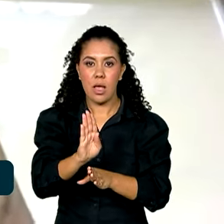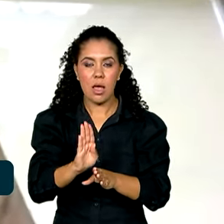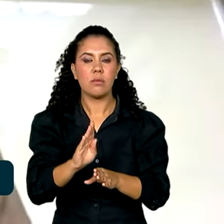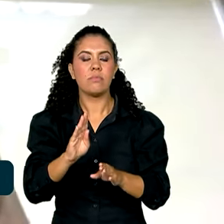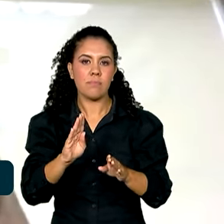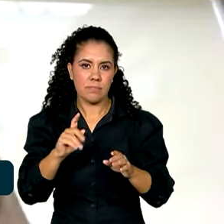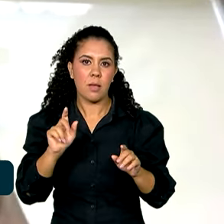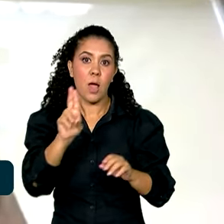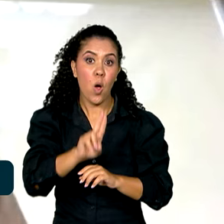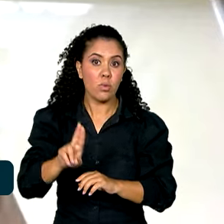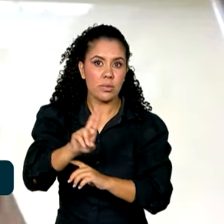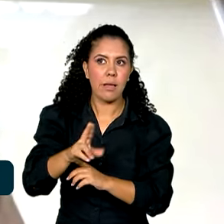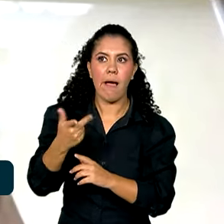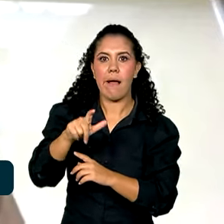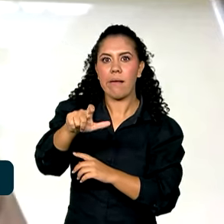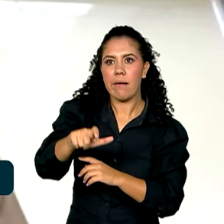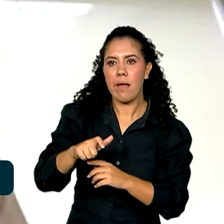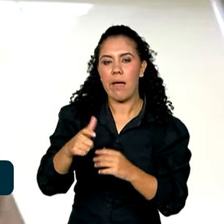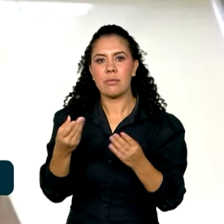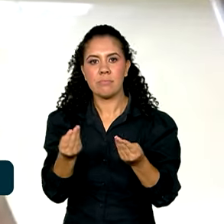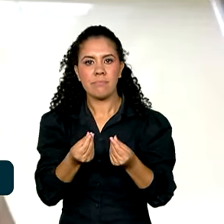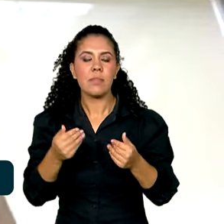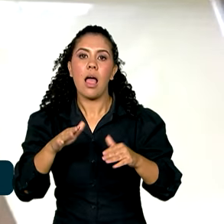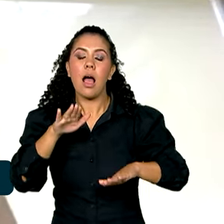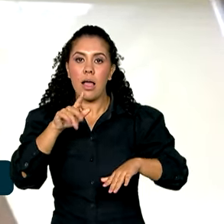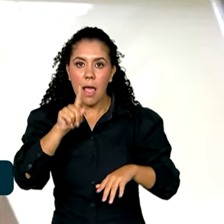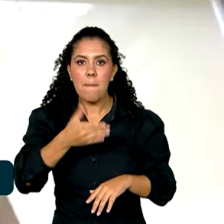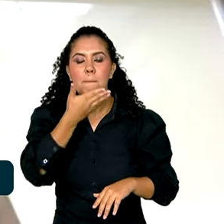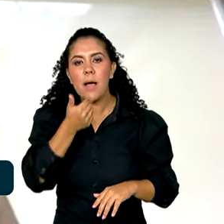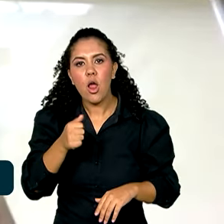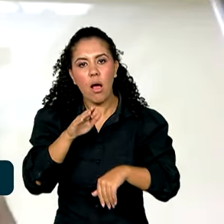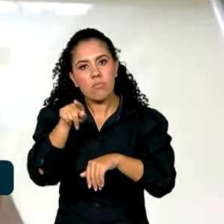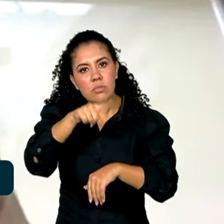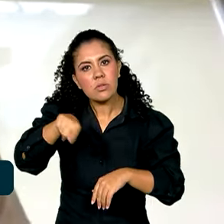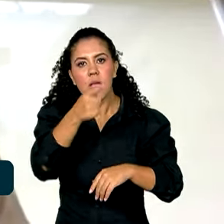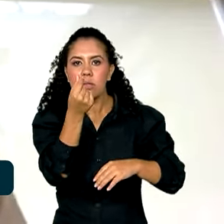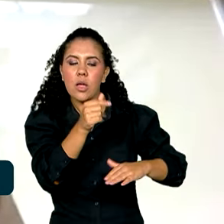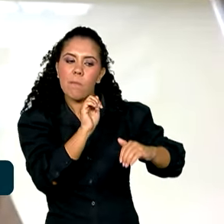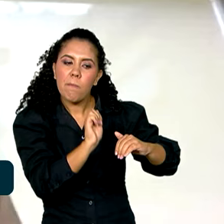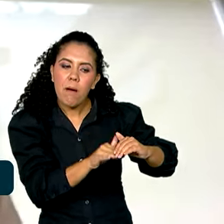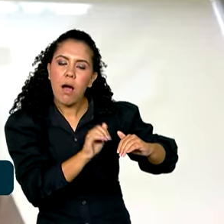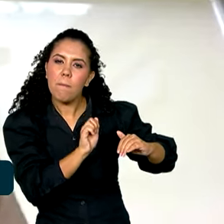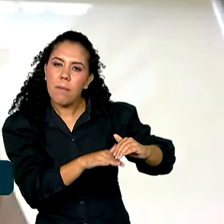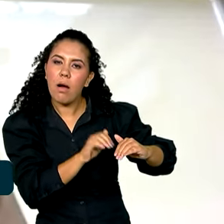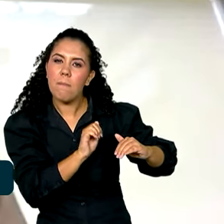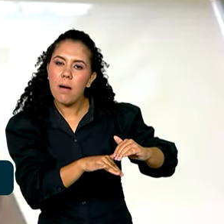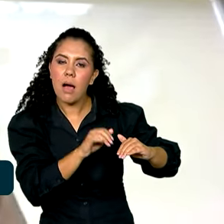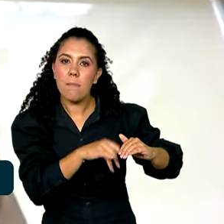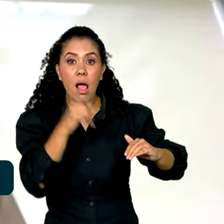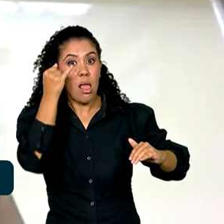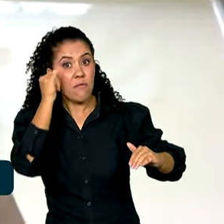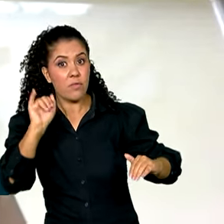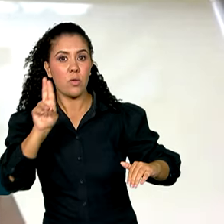permanecem válidos né muitas vezes é melhor você fazer poupança guardar dinheiro e não usar o